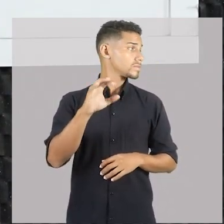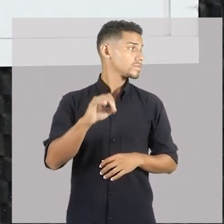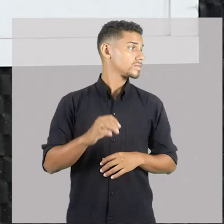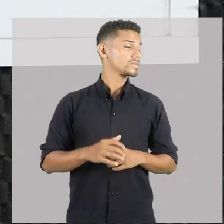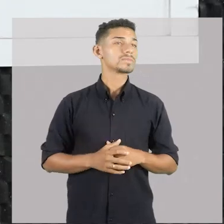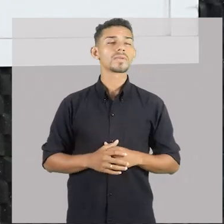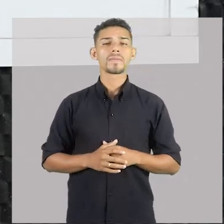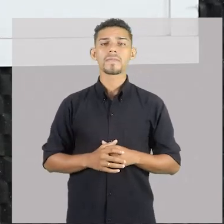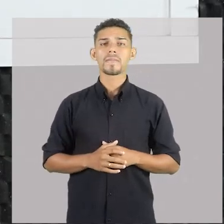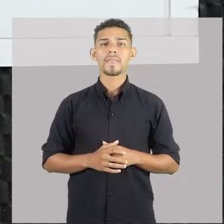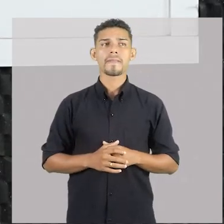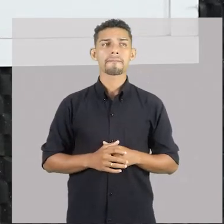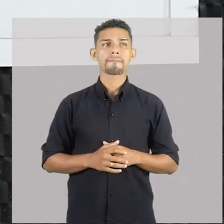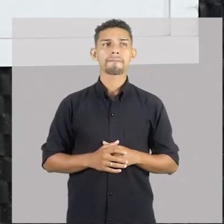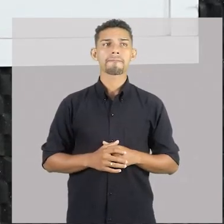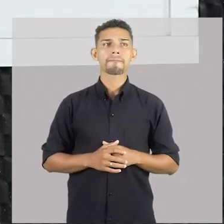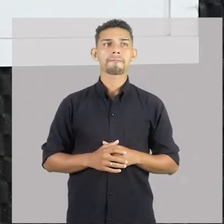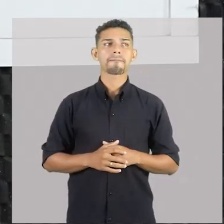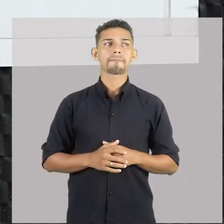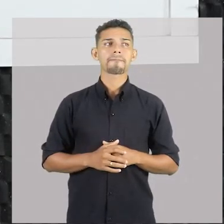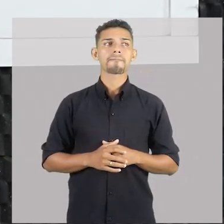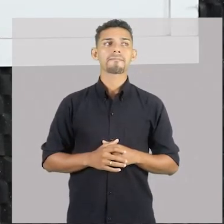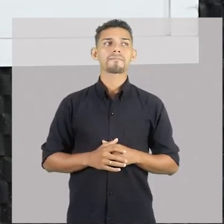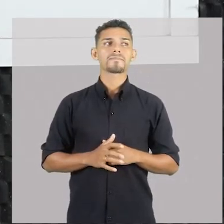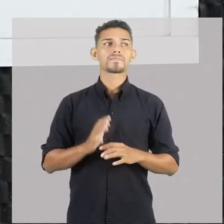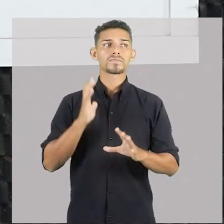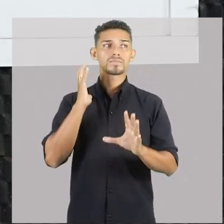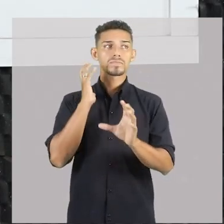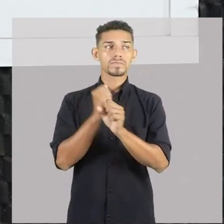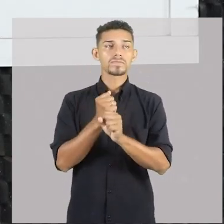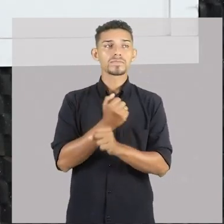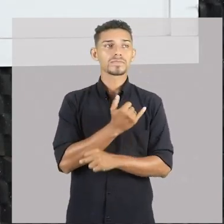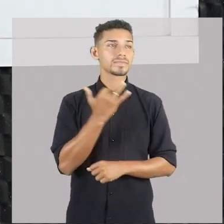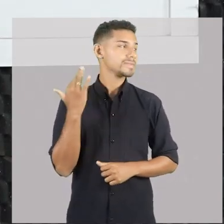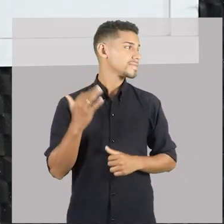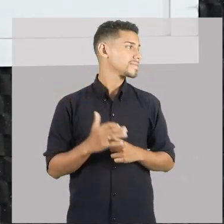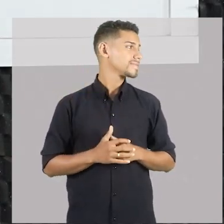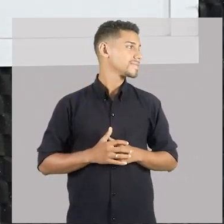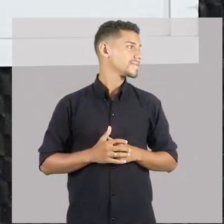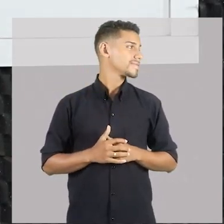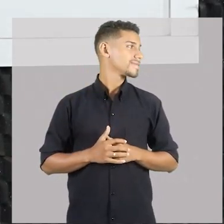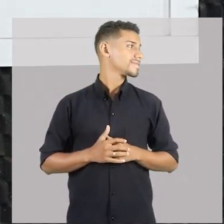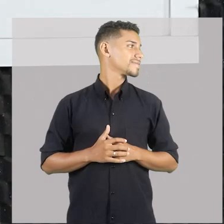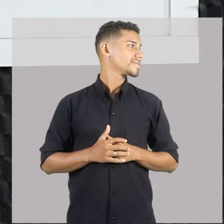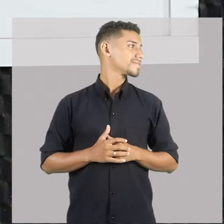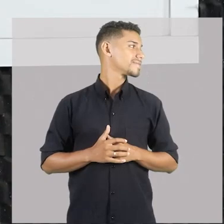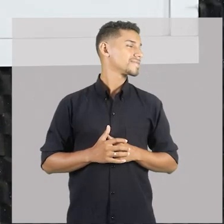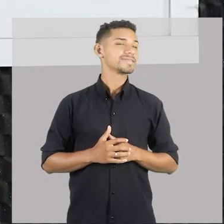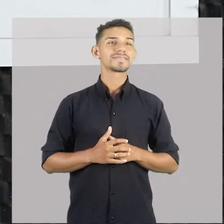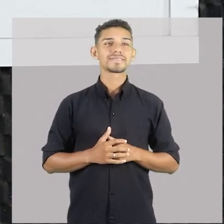14,4 dividido por 1,6, dá certinho quanto?